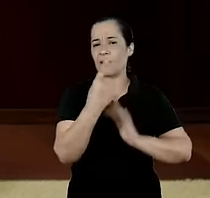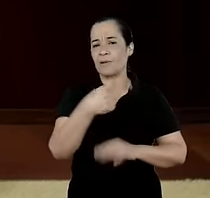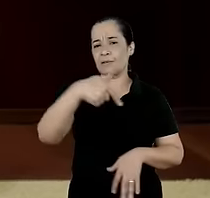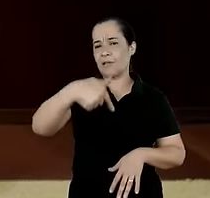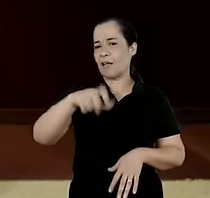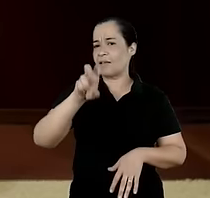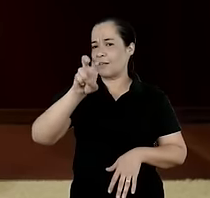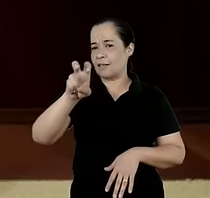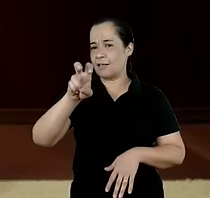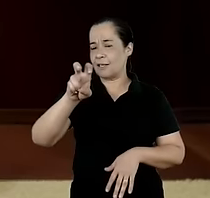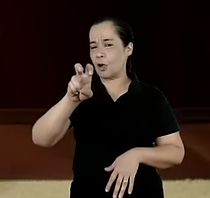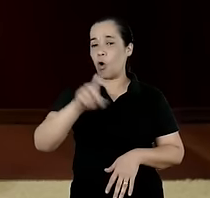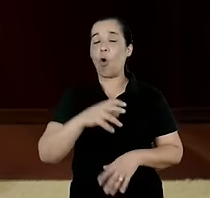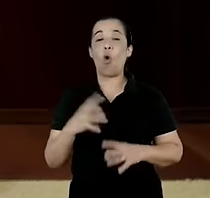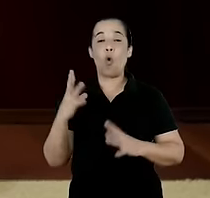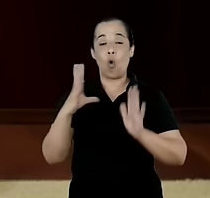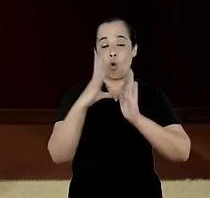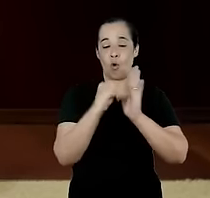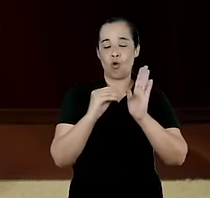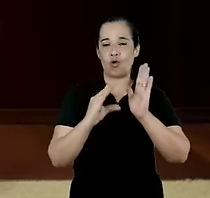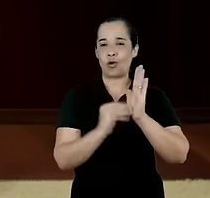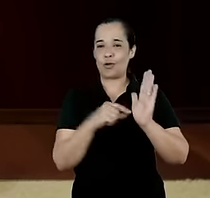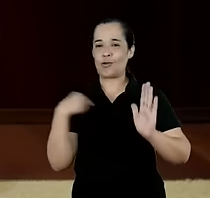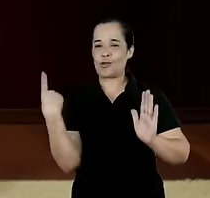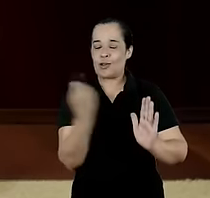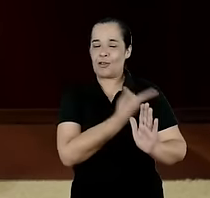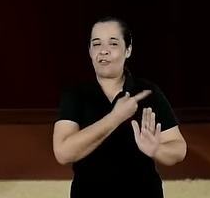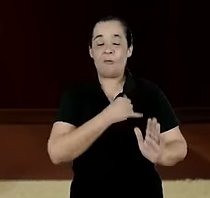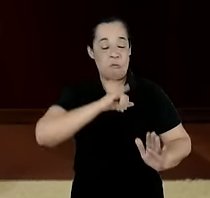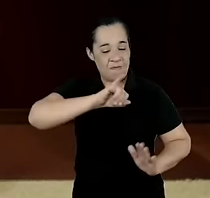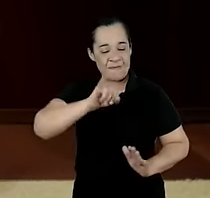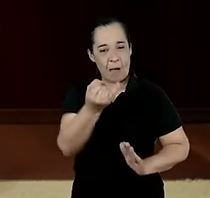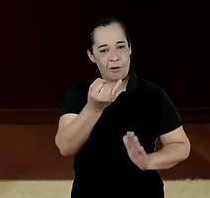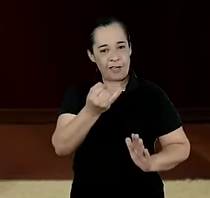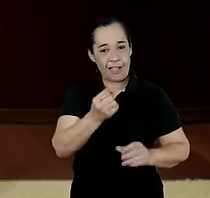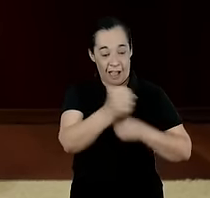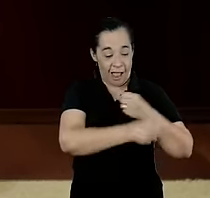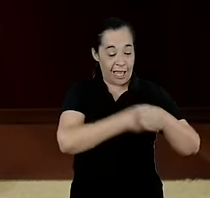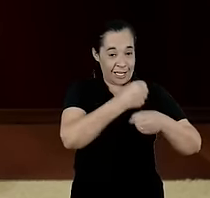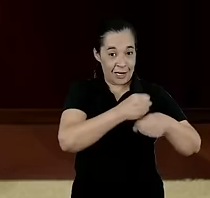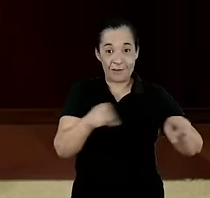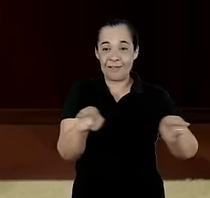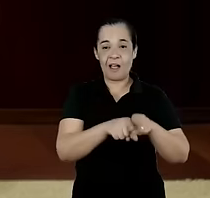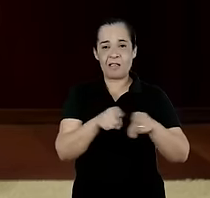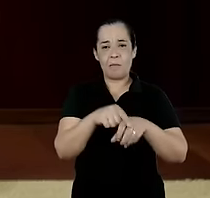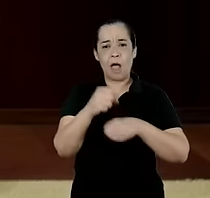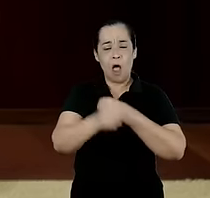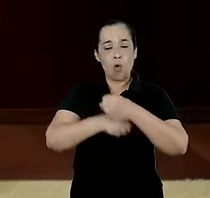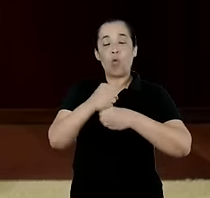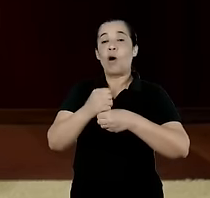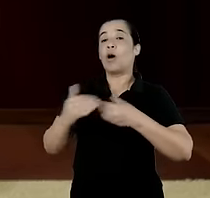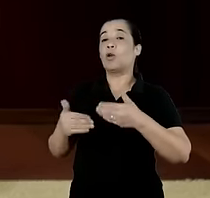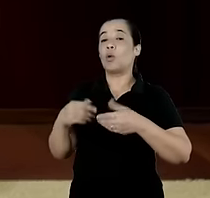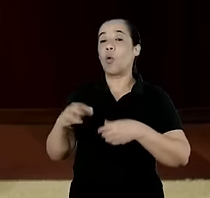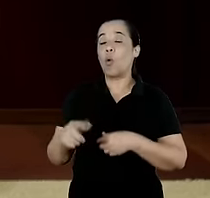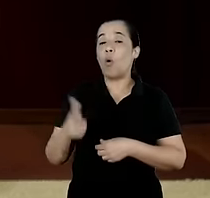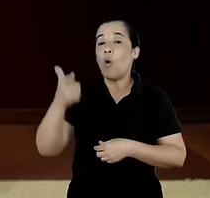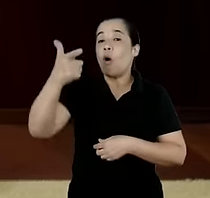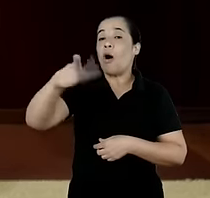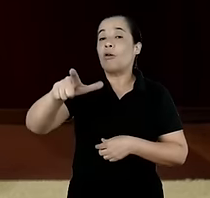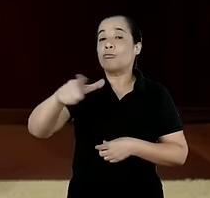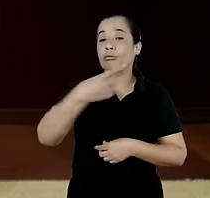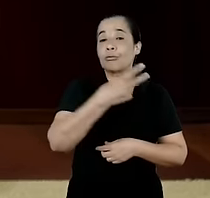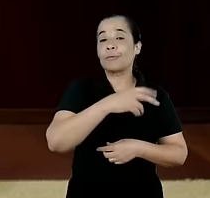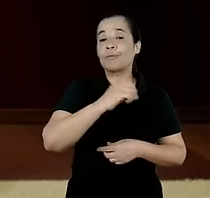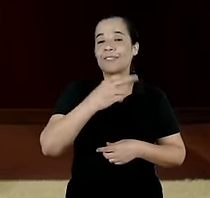aproveitar bastante aí ao longo desse ano e principalmente pro ano que vem pensando nas estratégias no que a gente tem eh que se preocupar então a